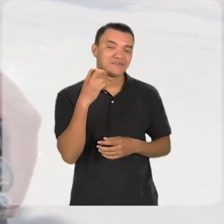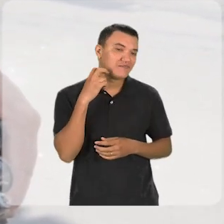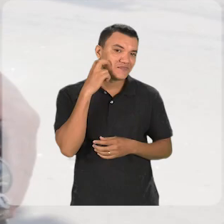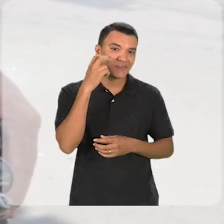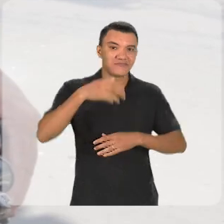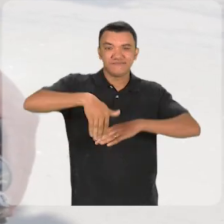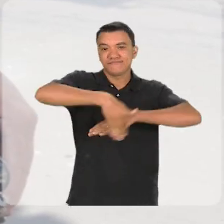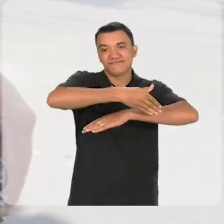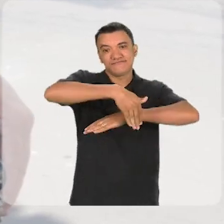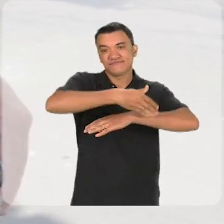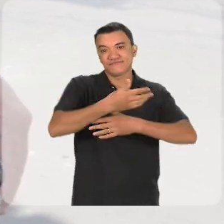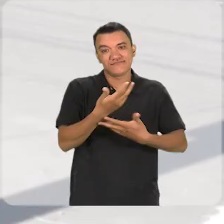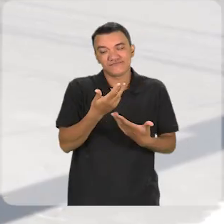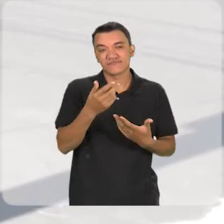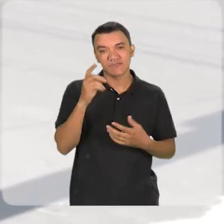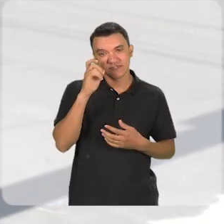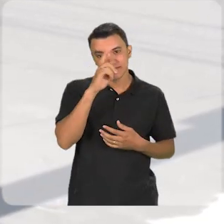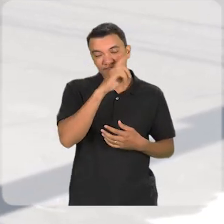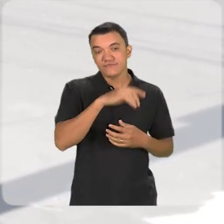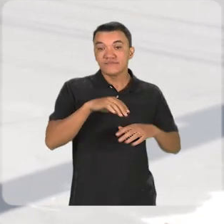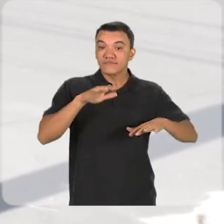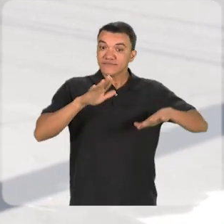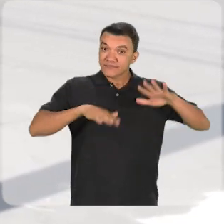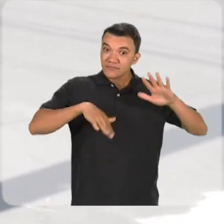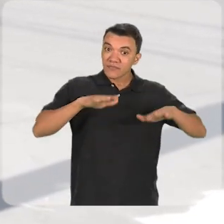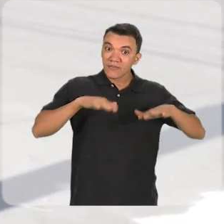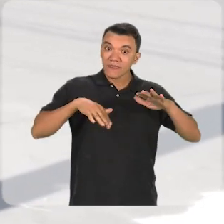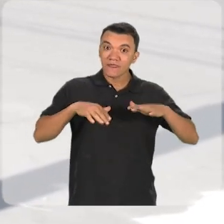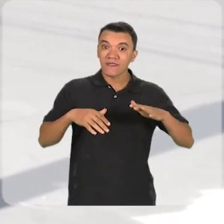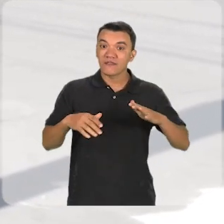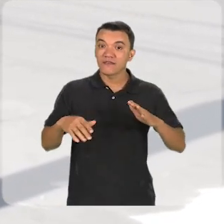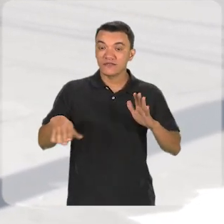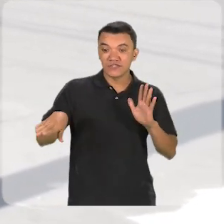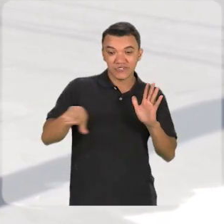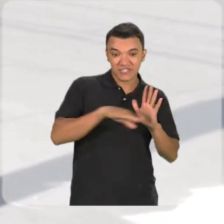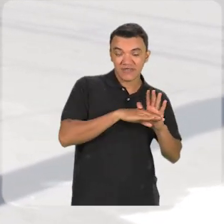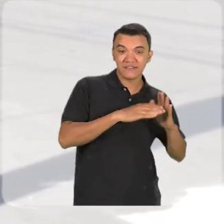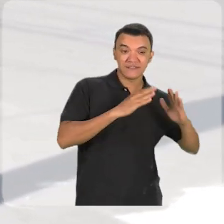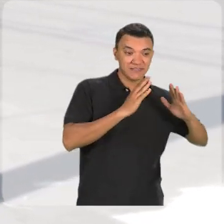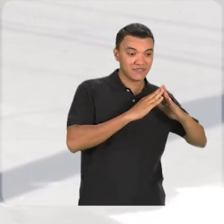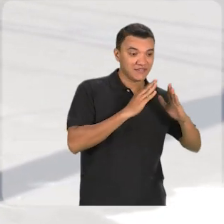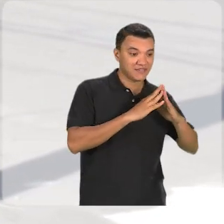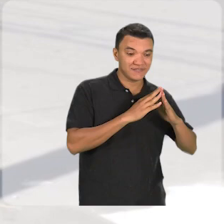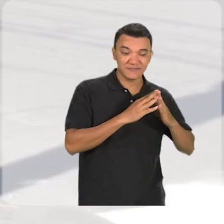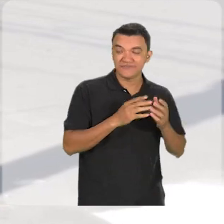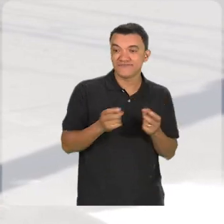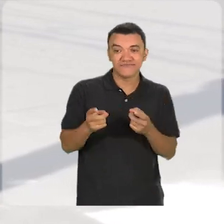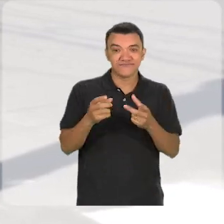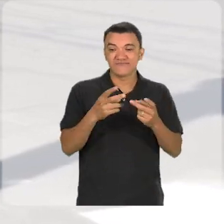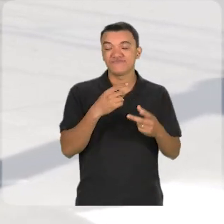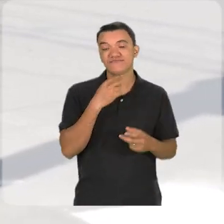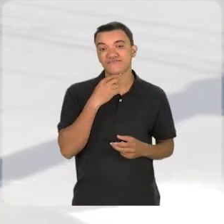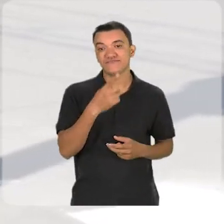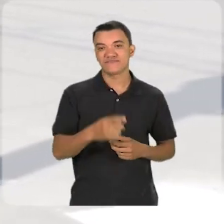por isso que eu, às vezes, chegava em casa com bastante cuscuz que eu sobrava.